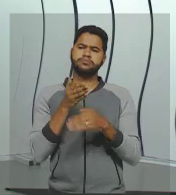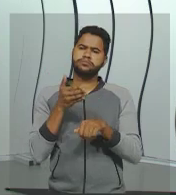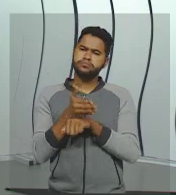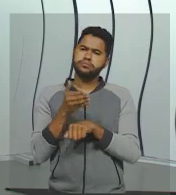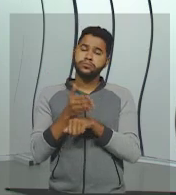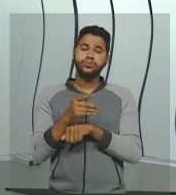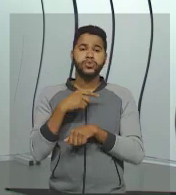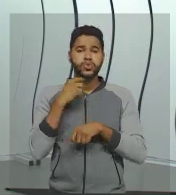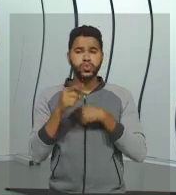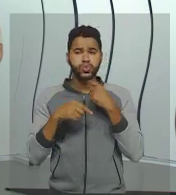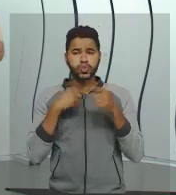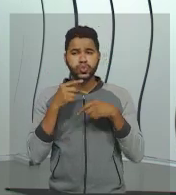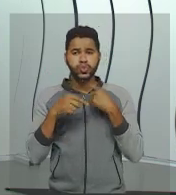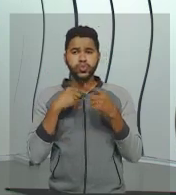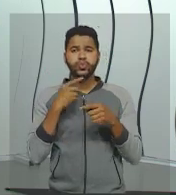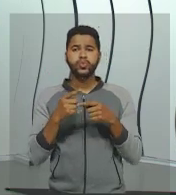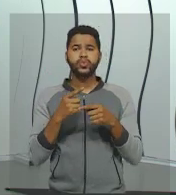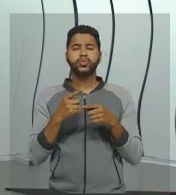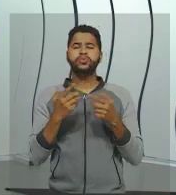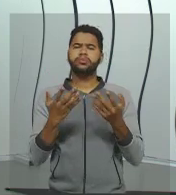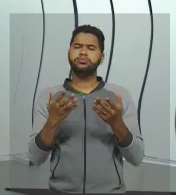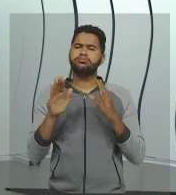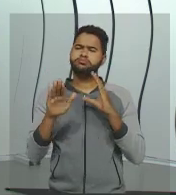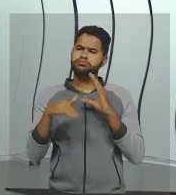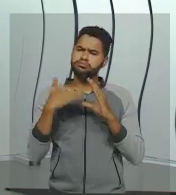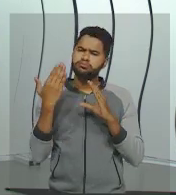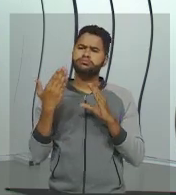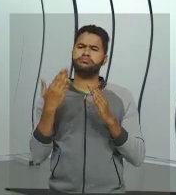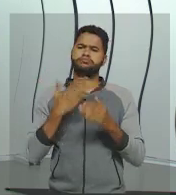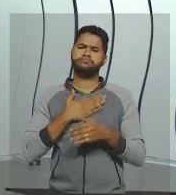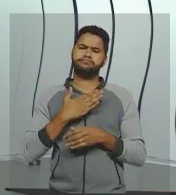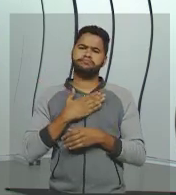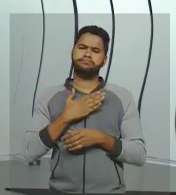E qualquer dúvida que vocês venham a ter, mande sua pergunta